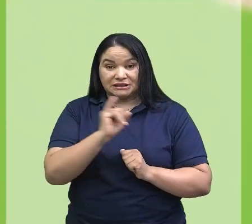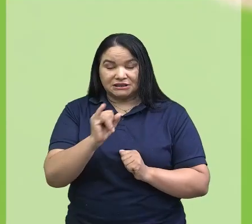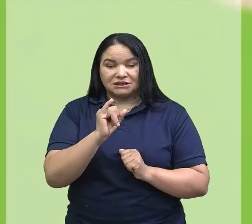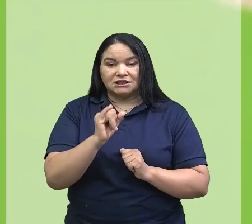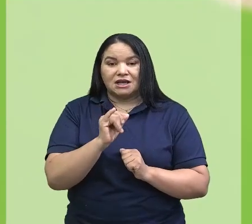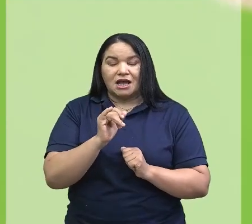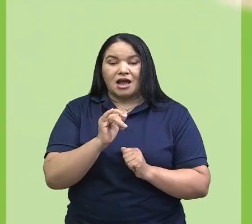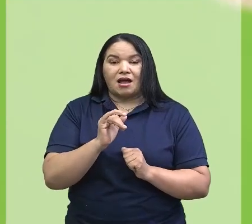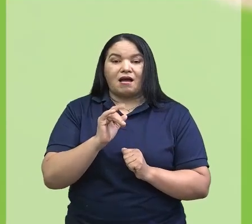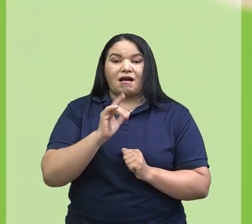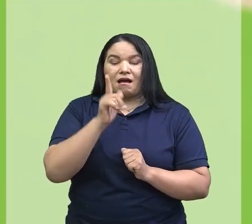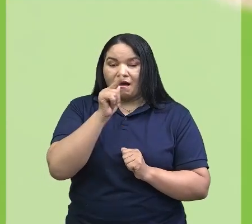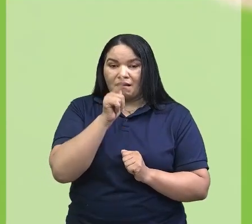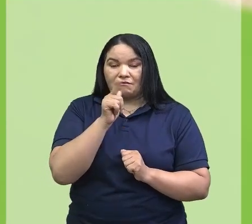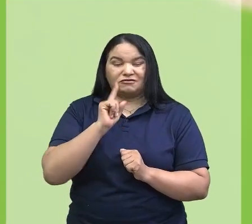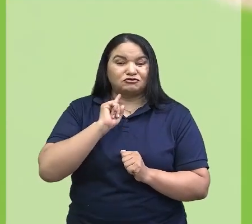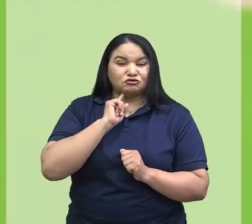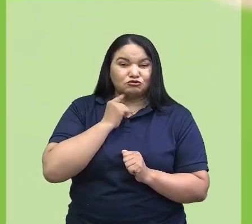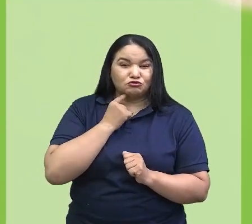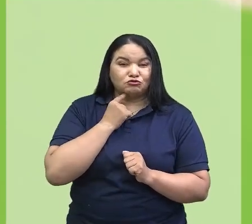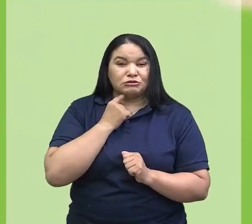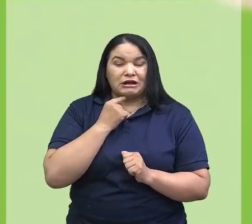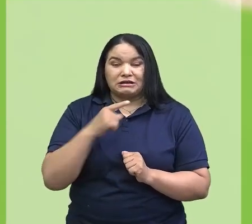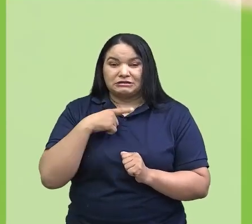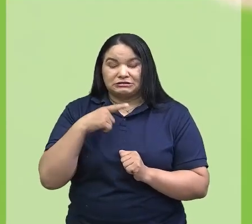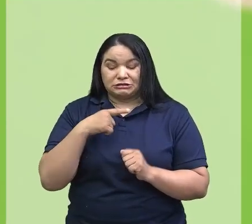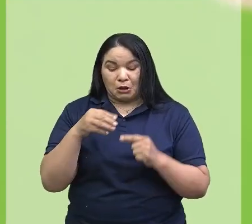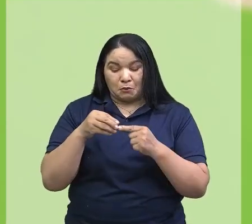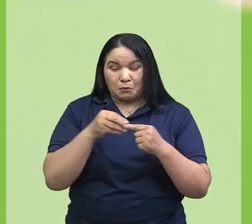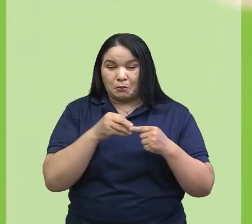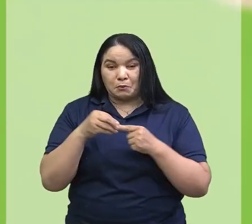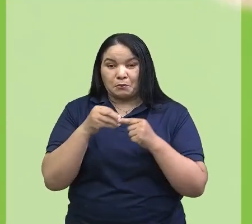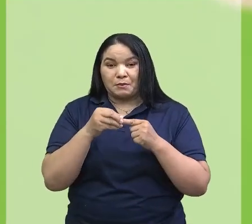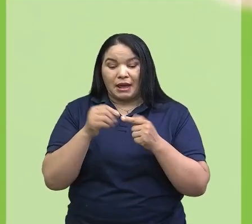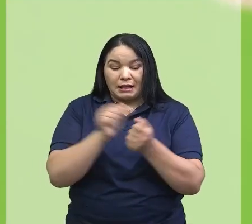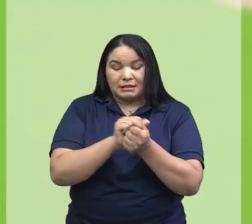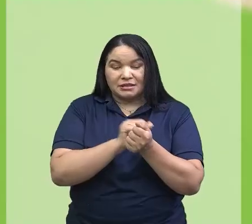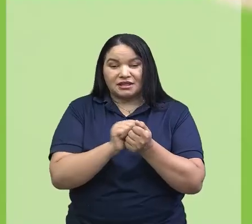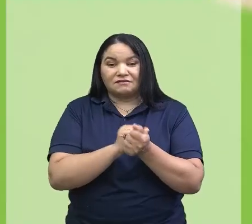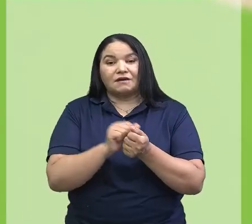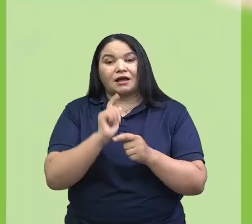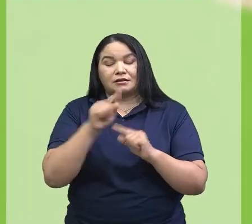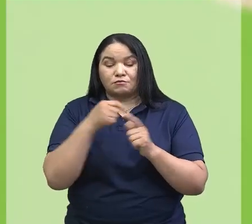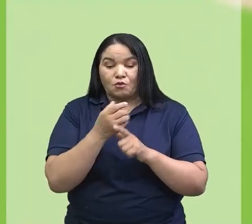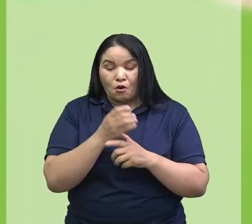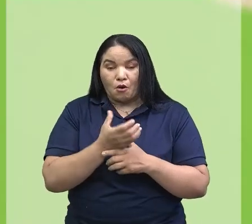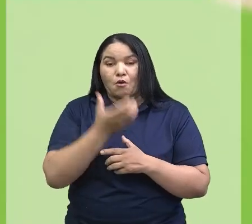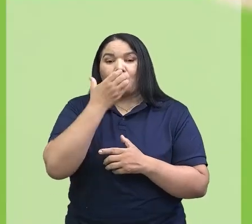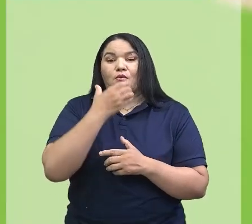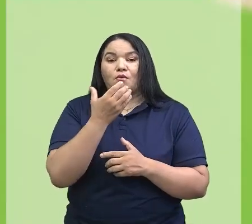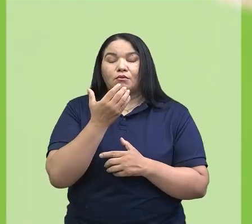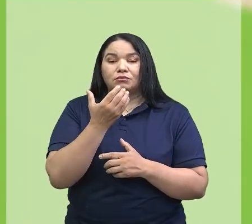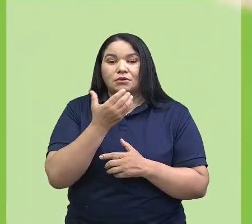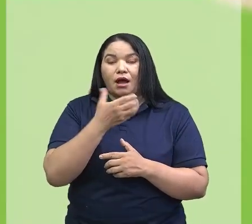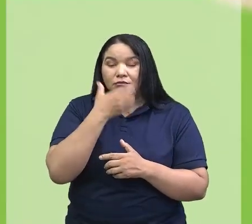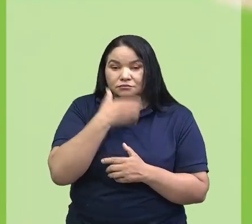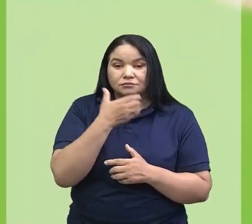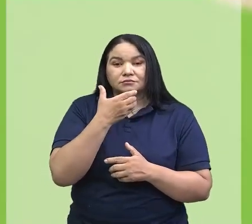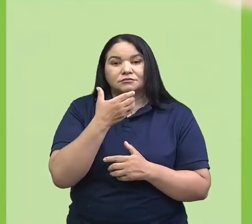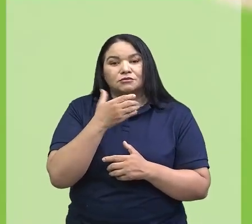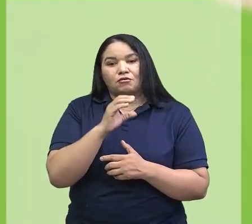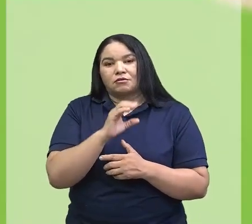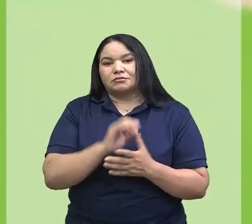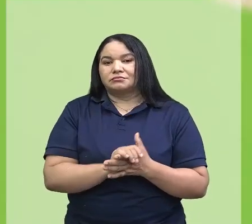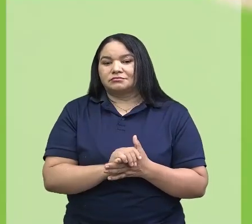esses micro-organismos como a ameba, você, ao consumir esses alimentos, como eu disse, são consumidos crus, porque se ele fosse fervido,